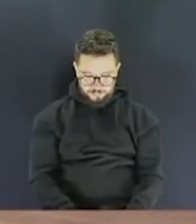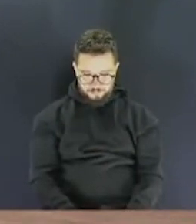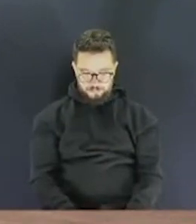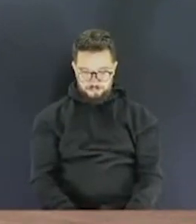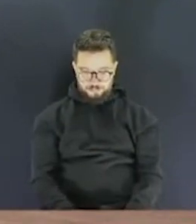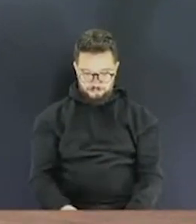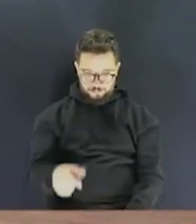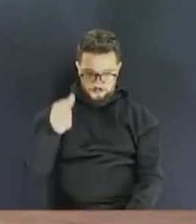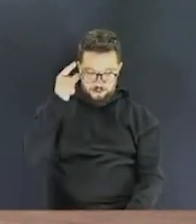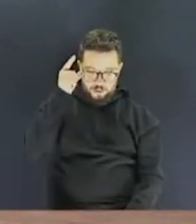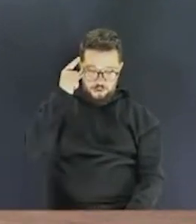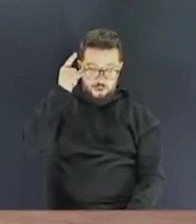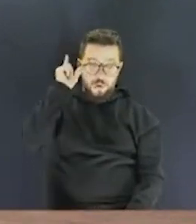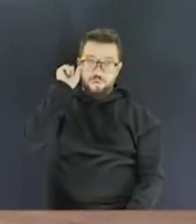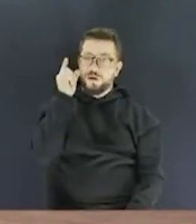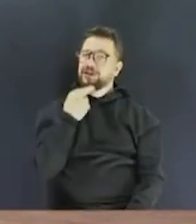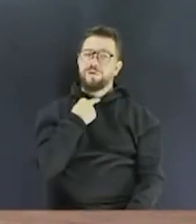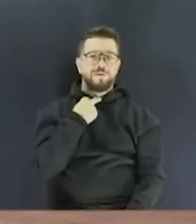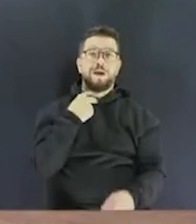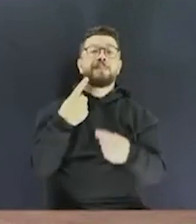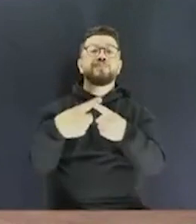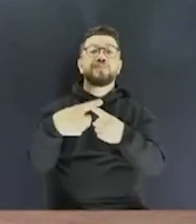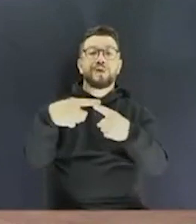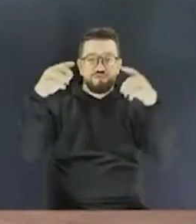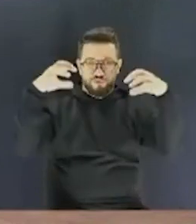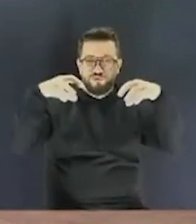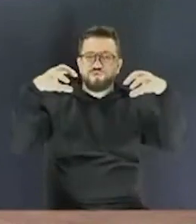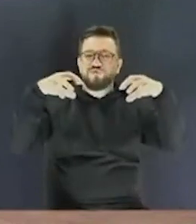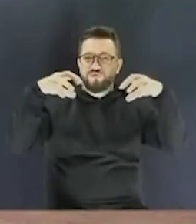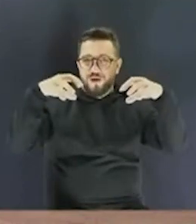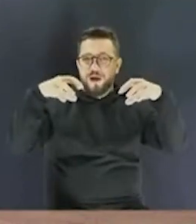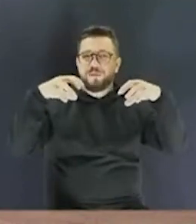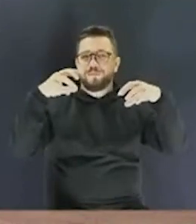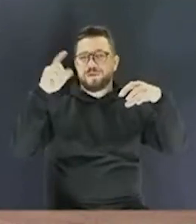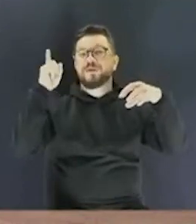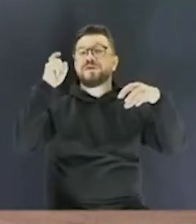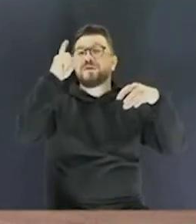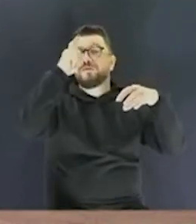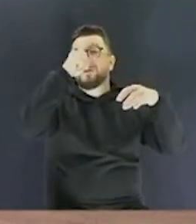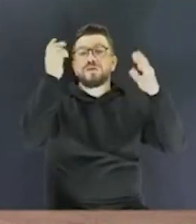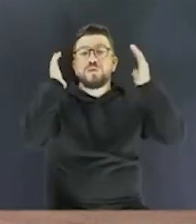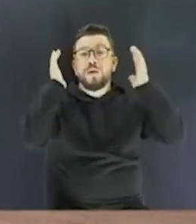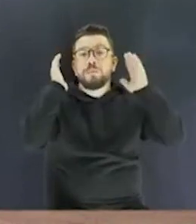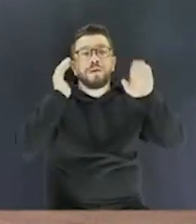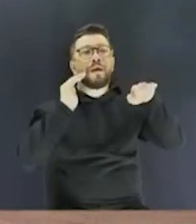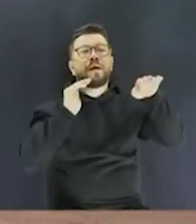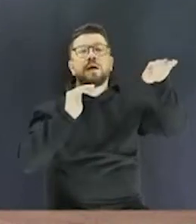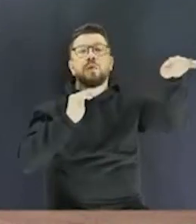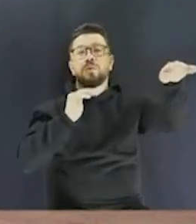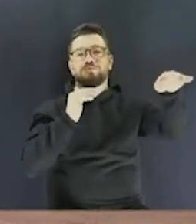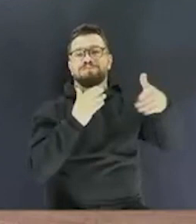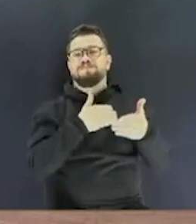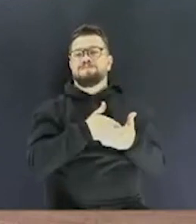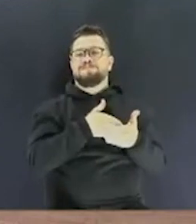o pessoal lá pediu para esperar um pouquinho, porque realmente ficou difícil para chegar em alguns lugares. E aí o